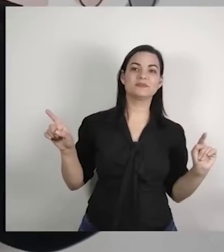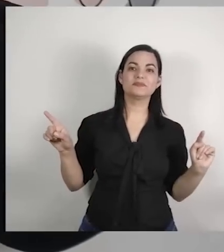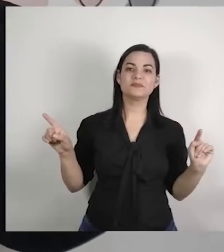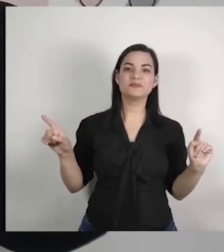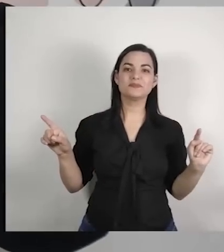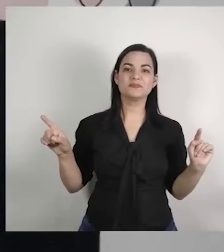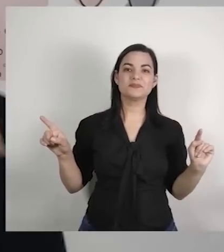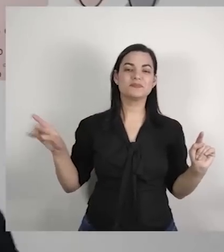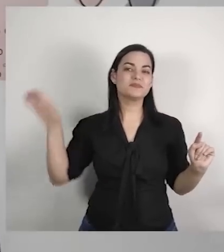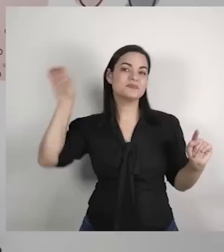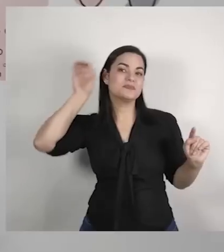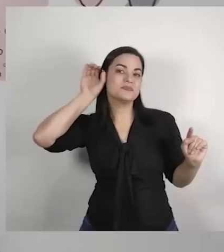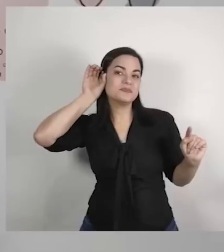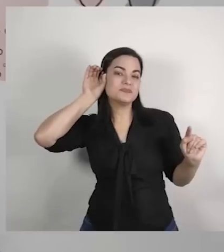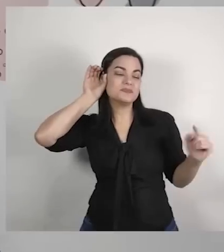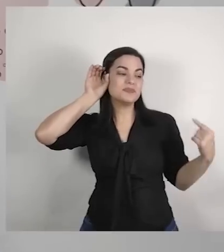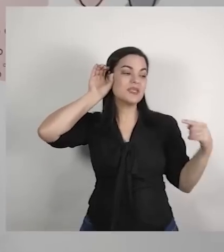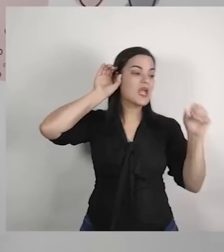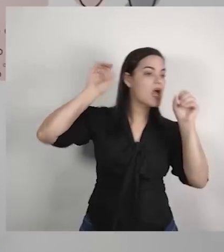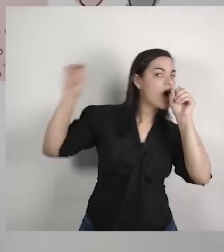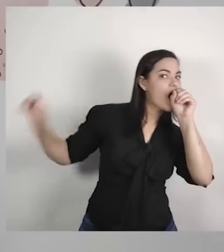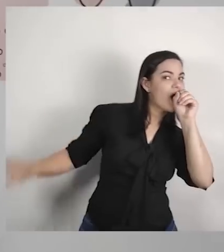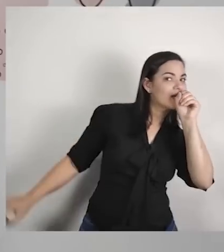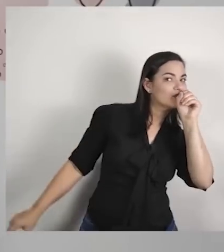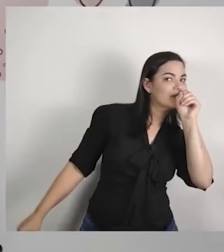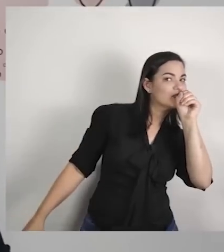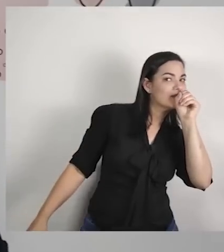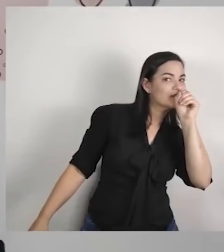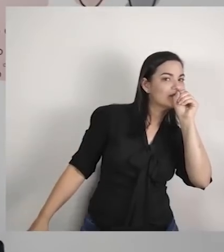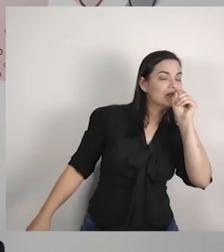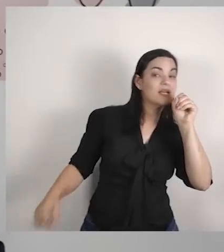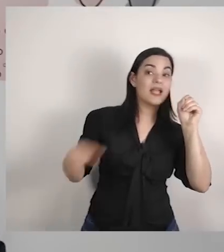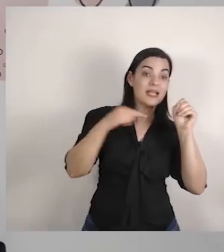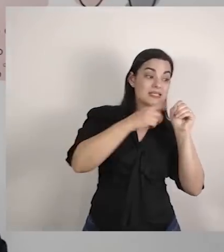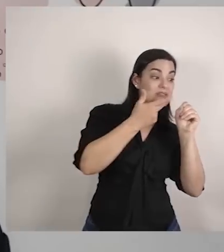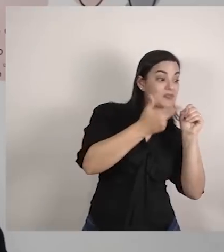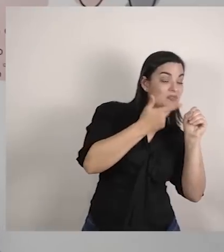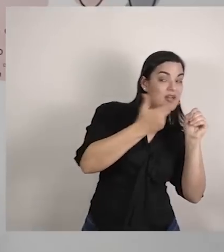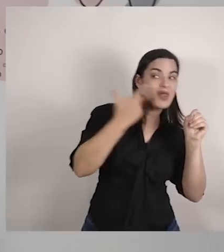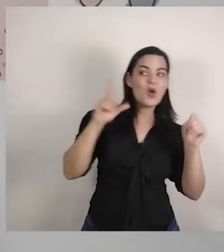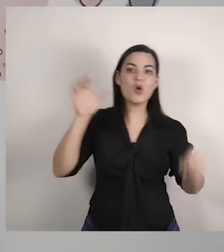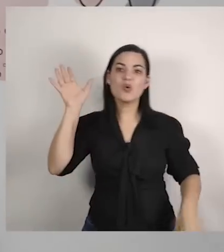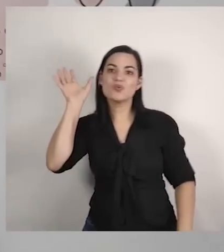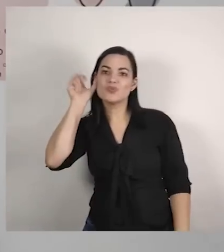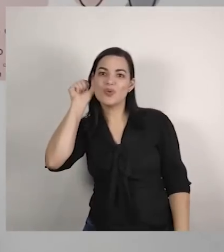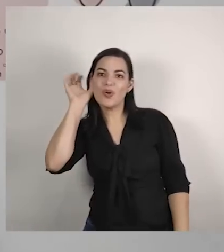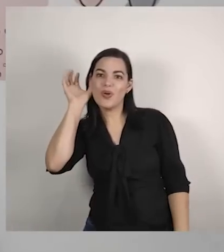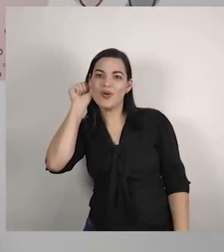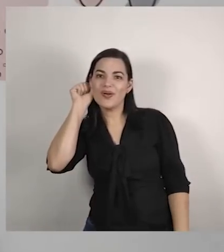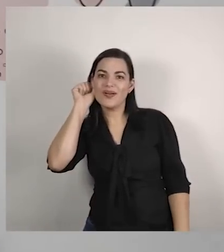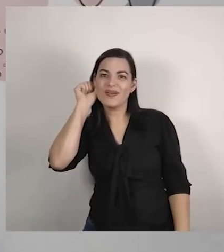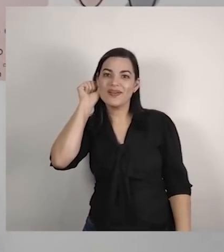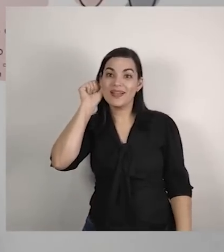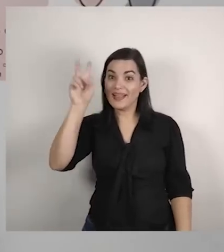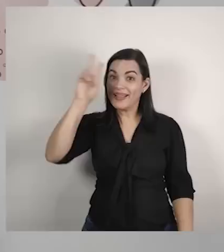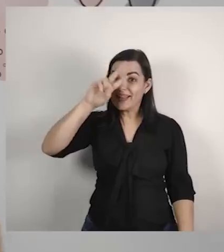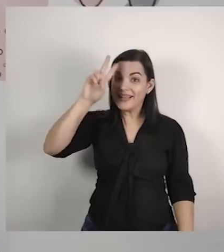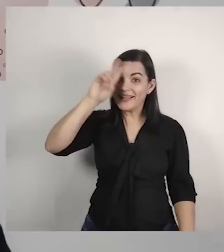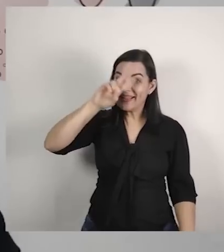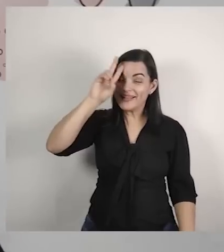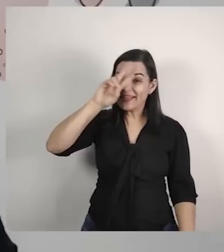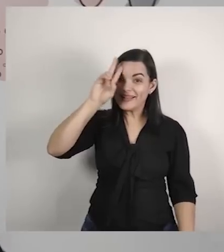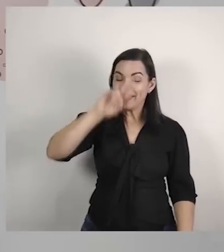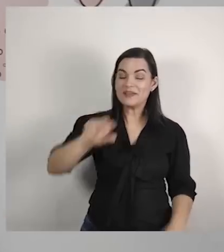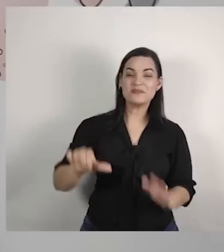lado ouvindo e a outra no outro copinho falando. Quando um fala, o outro ouve. Lembra